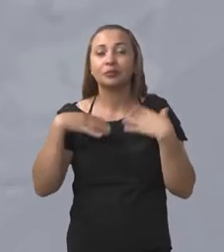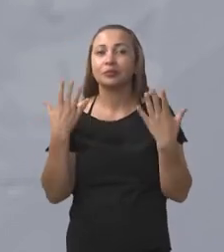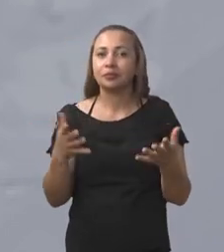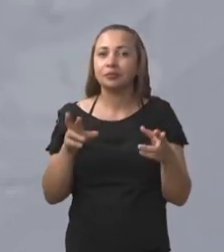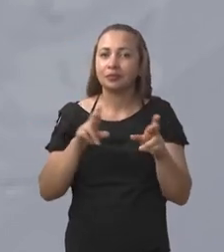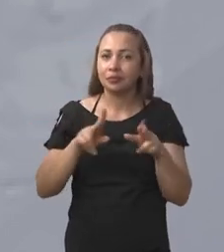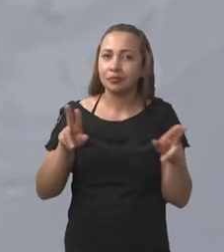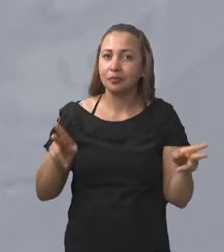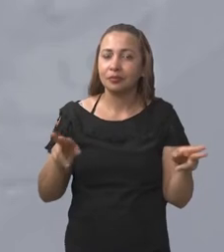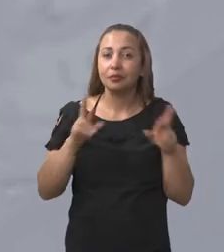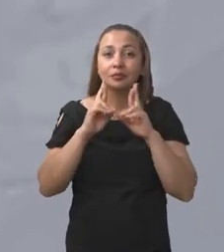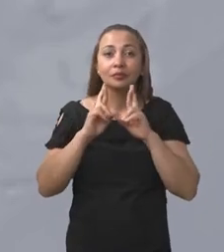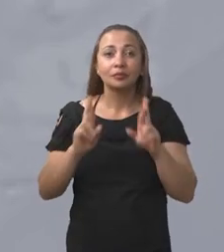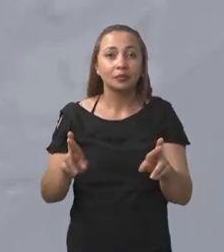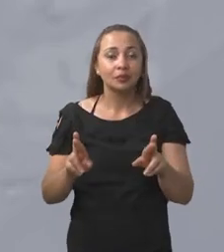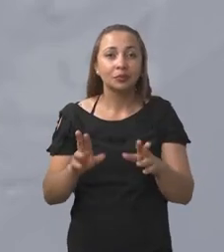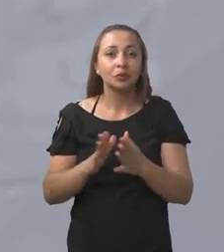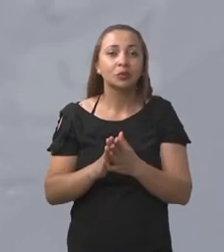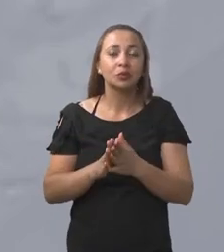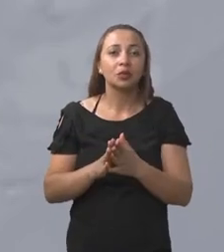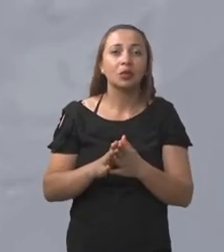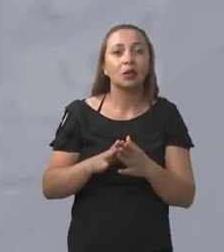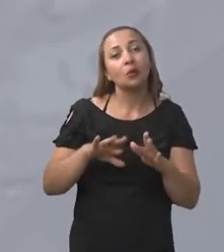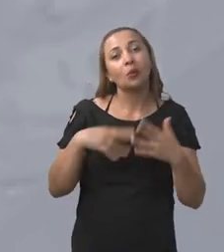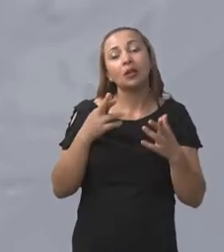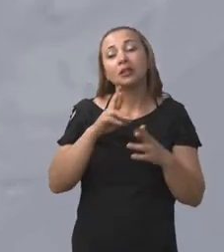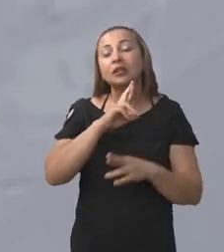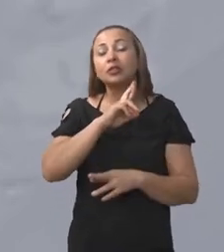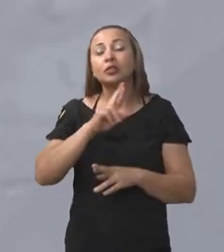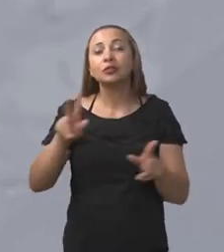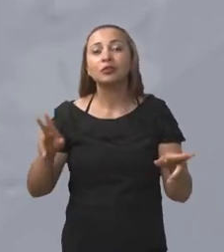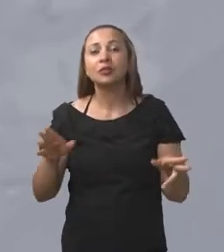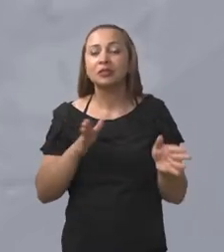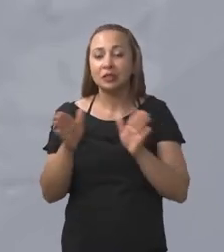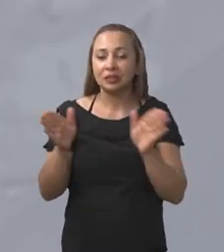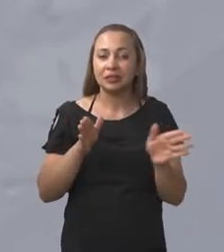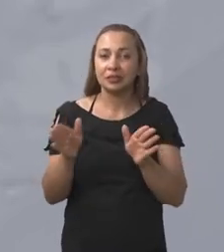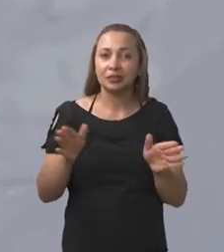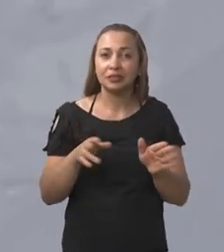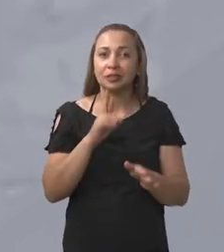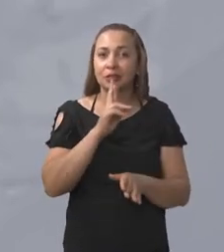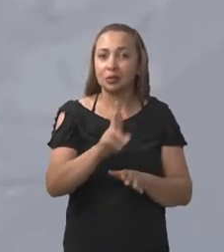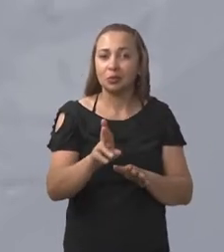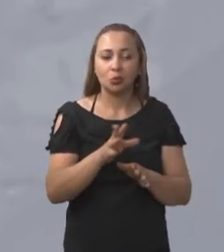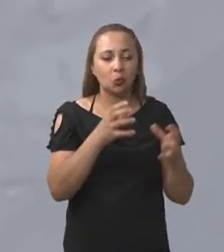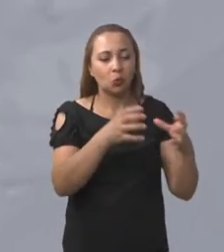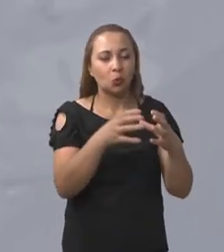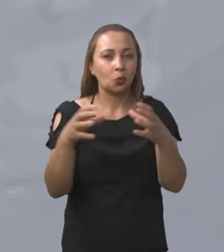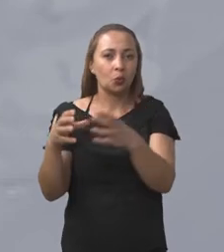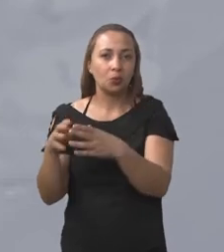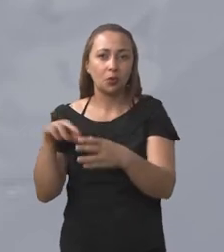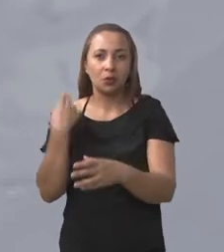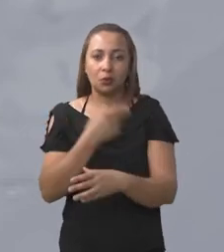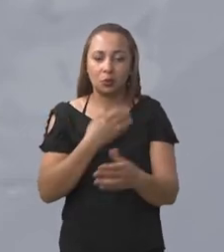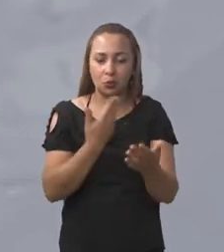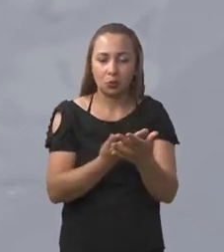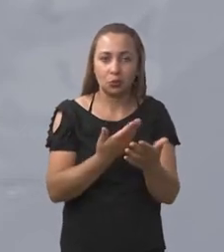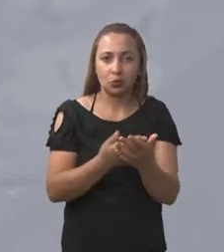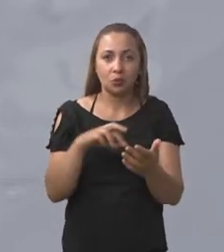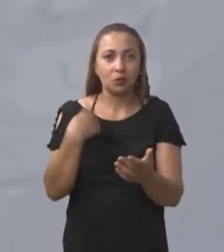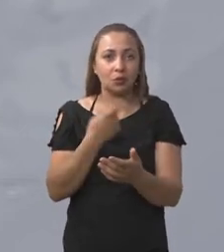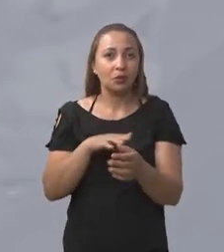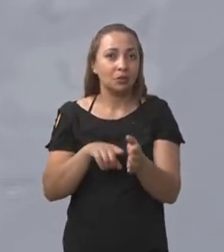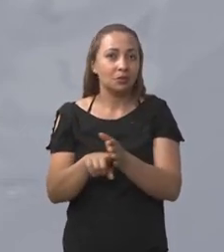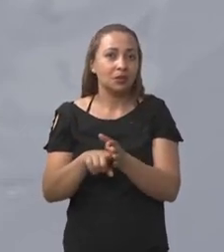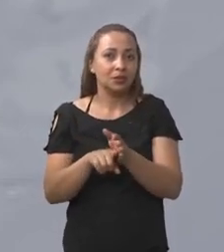as diferenças de resultado, as diferenças de resposta entre esses 2 grupos. Então, no nosso estudo, na nossa